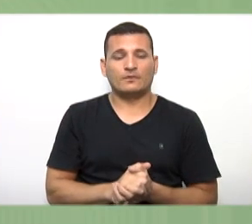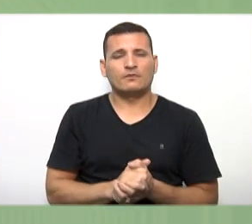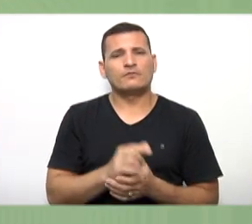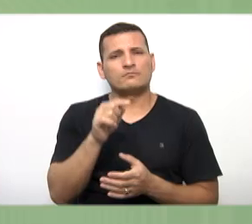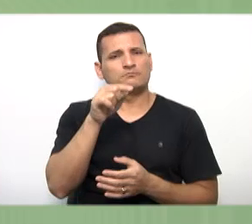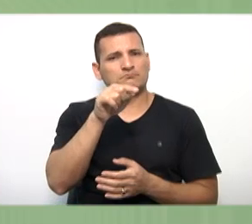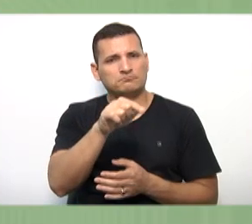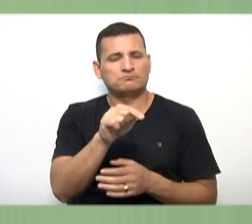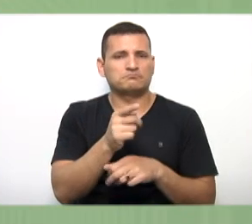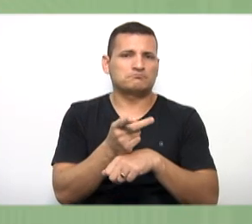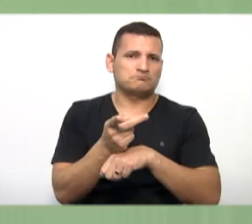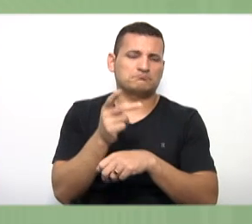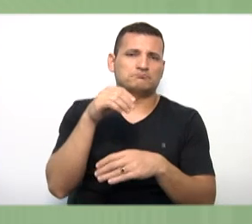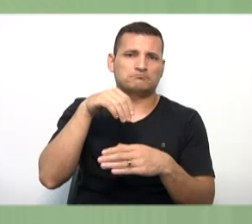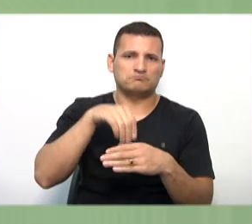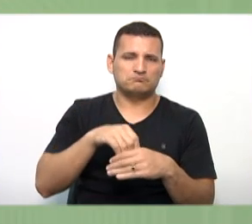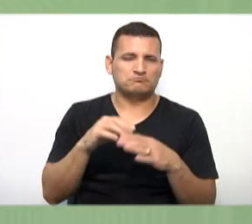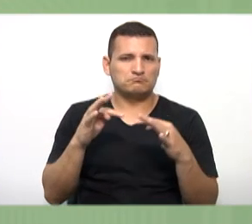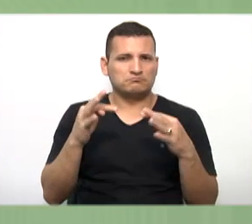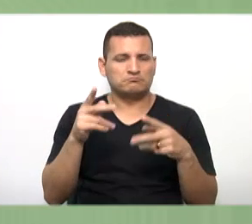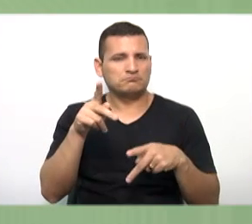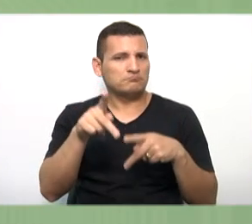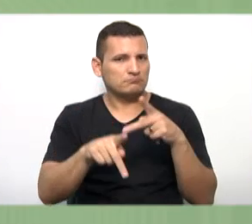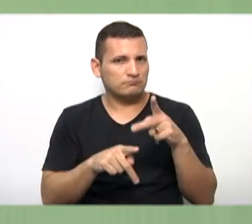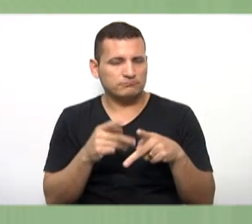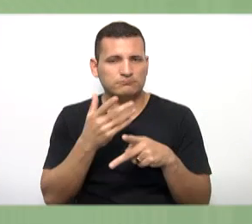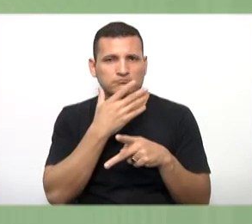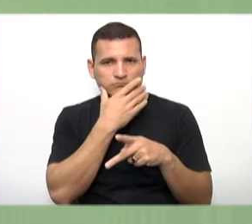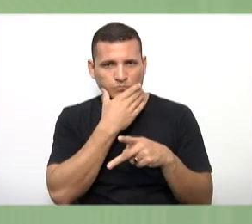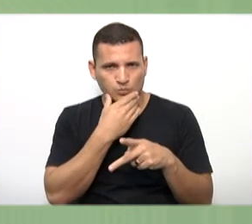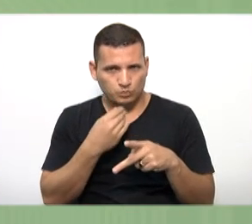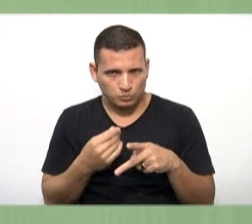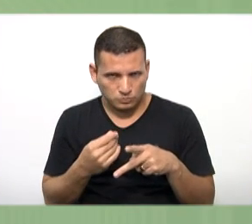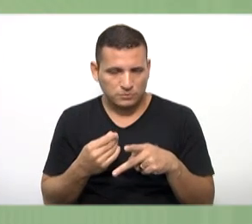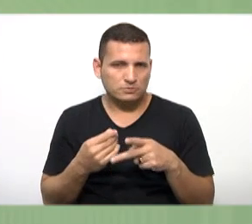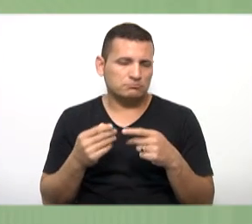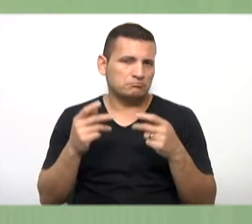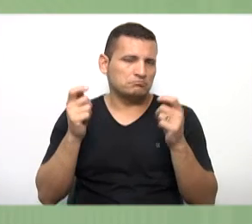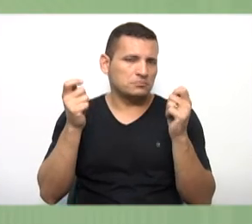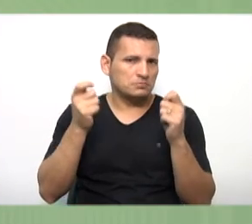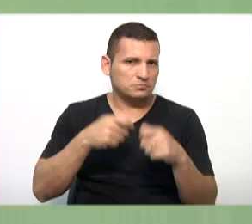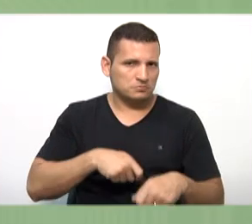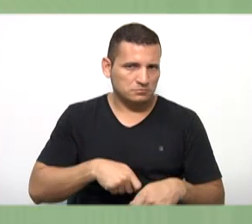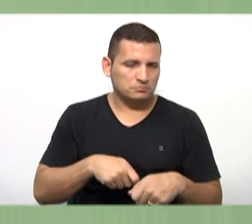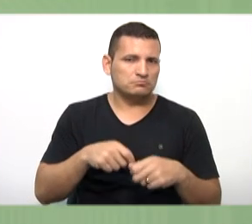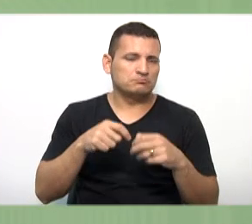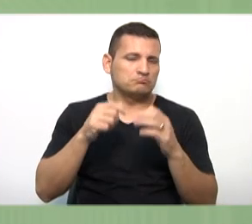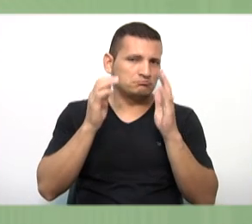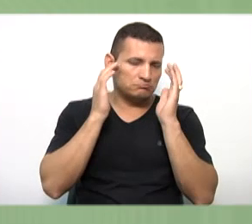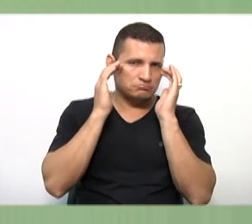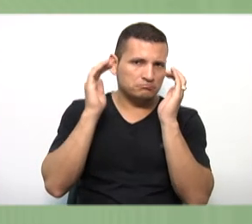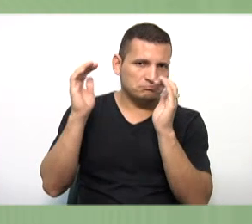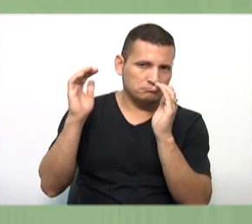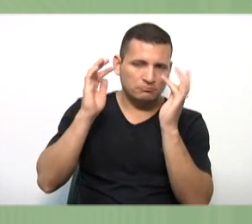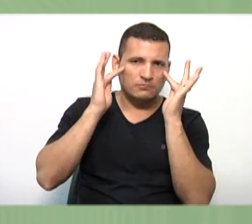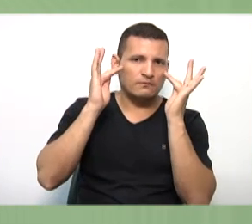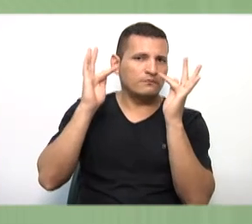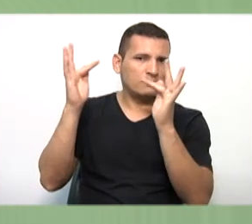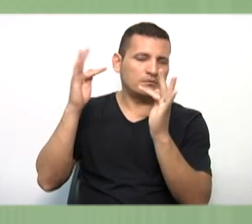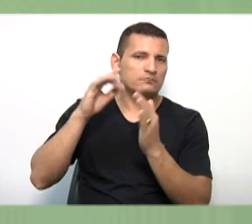povo homens de capacidade, tementes a Deus, homens verazes,